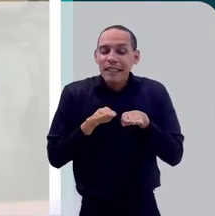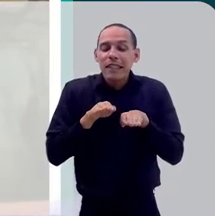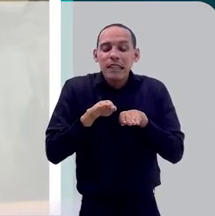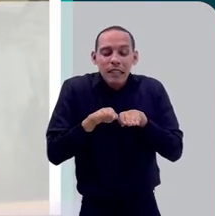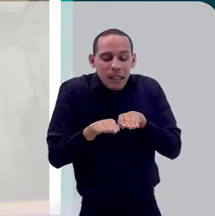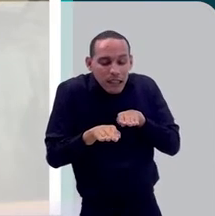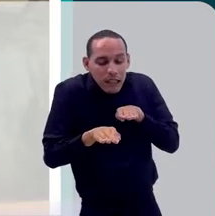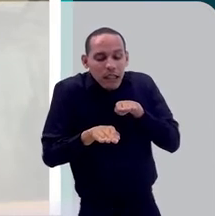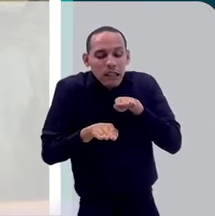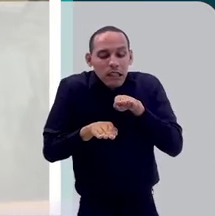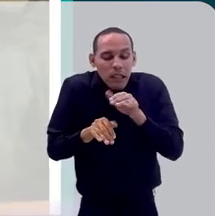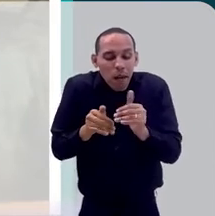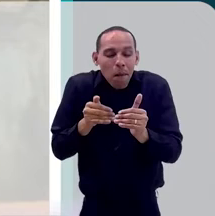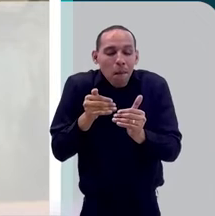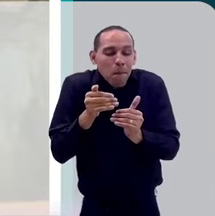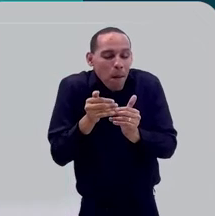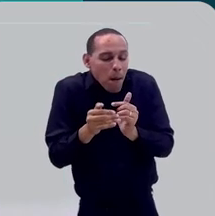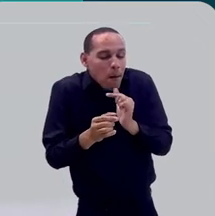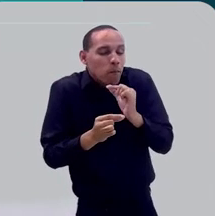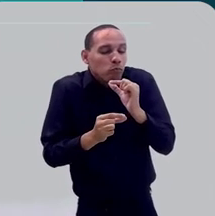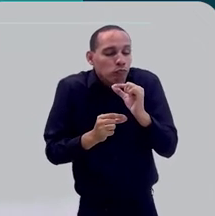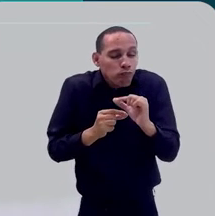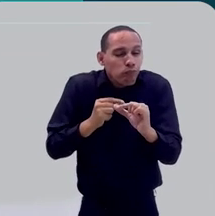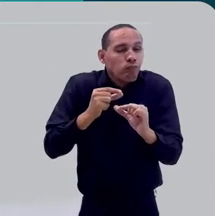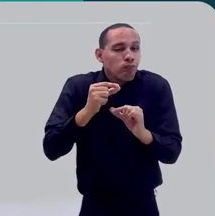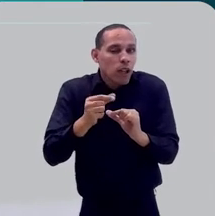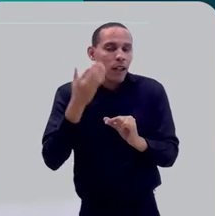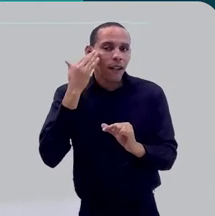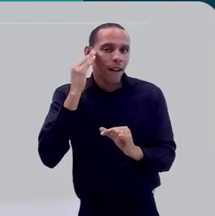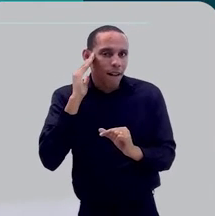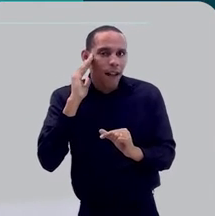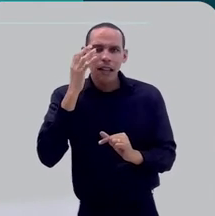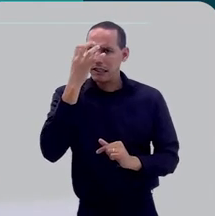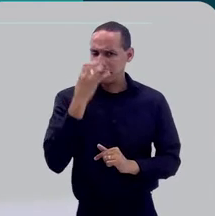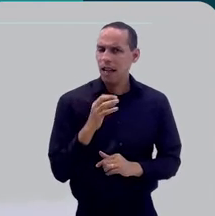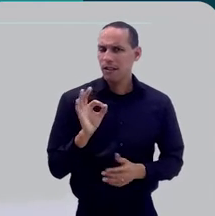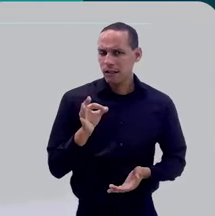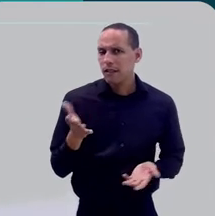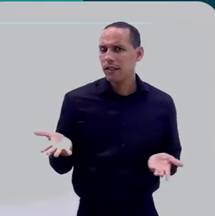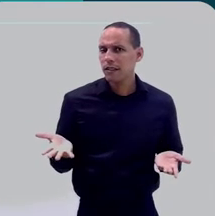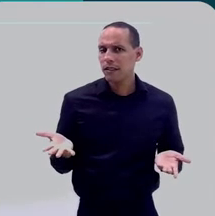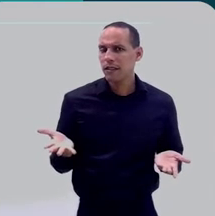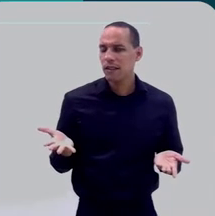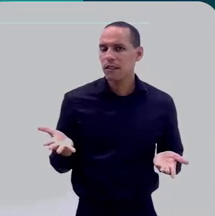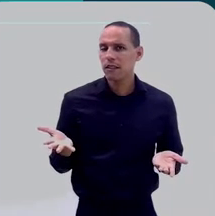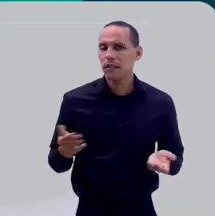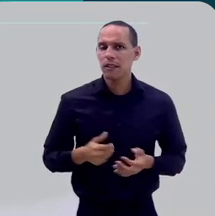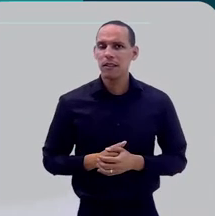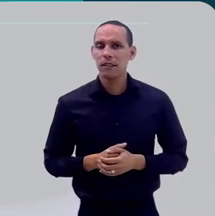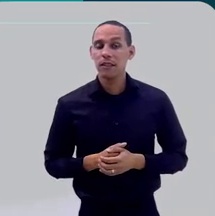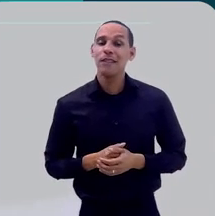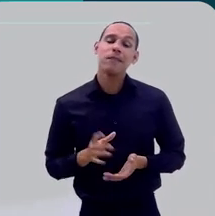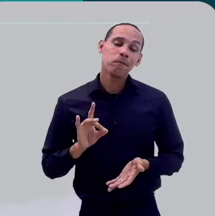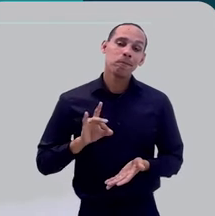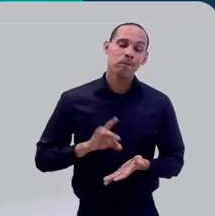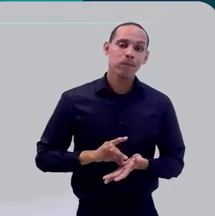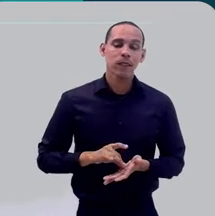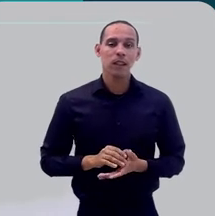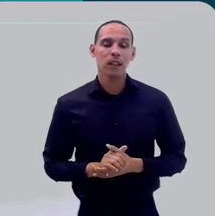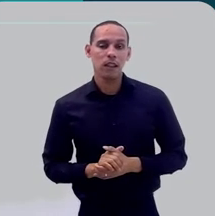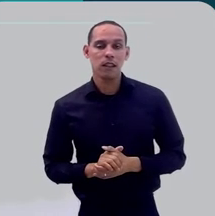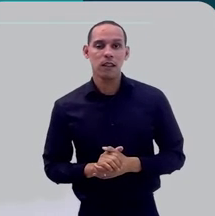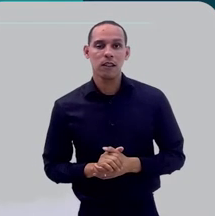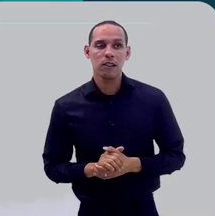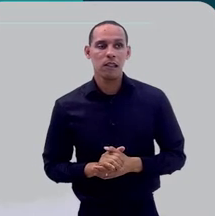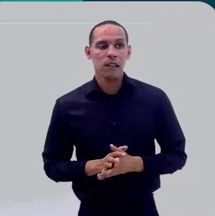primeiros passinhos, né, no entendimento, da seriedade que é essa síndrome, né? Na